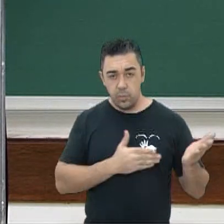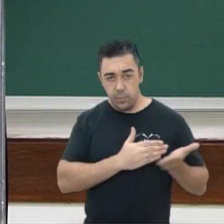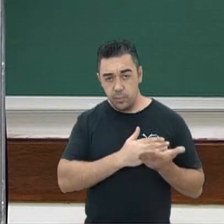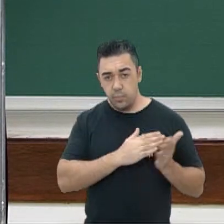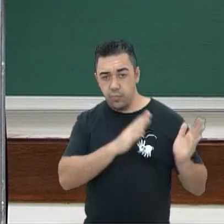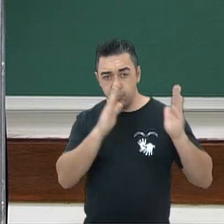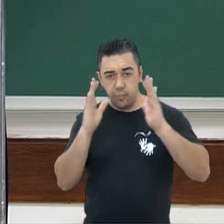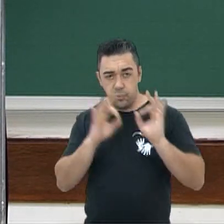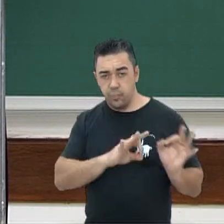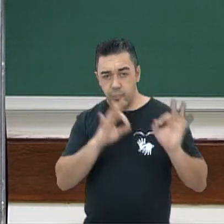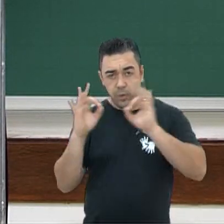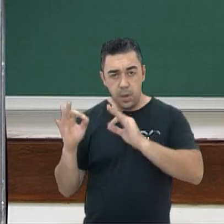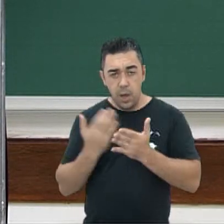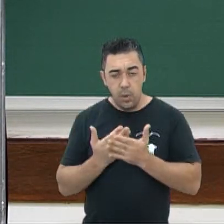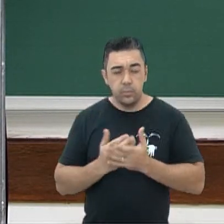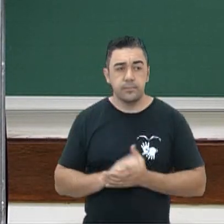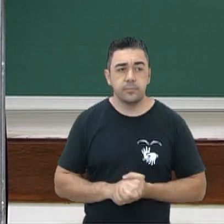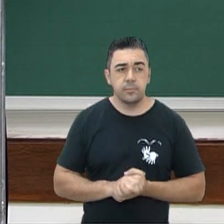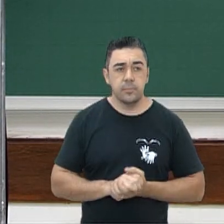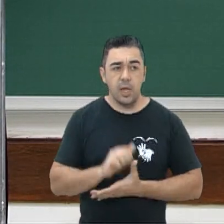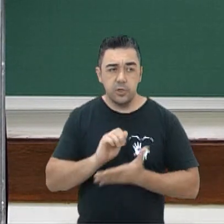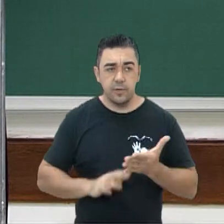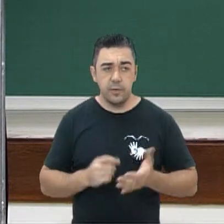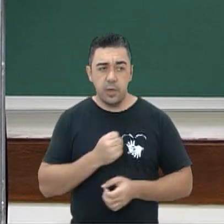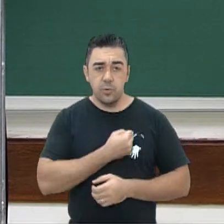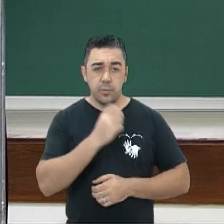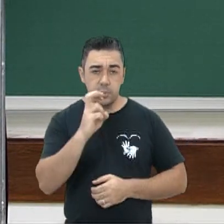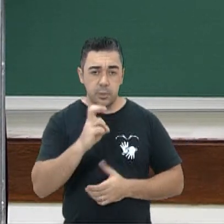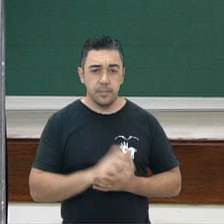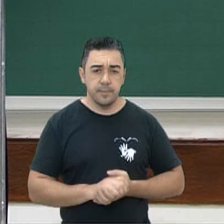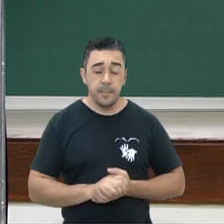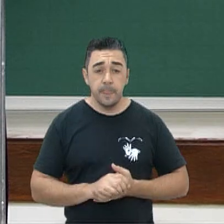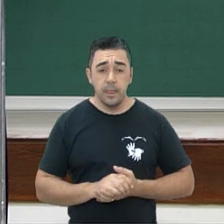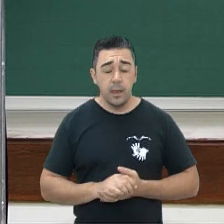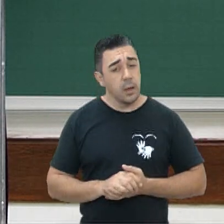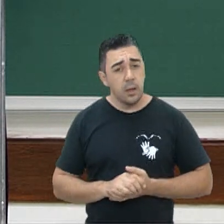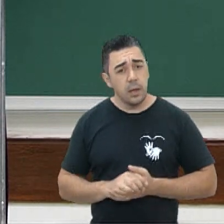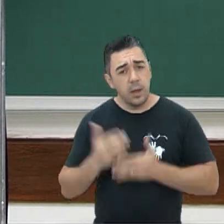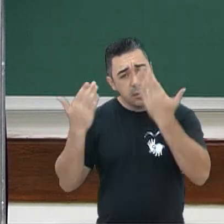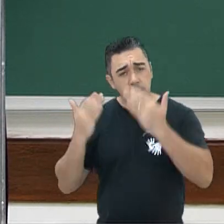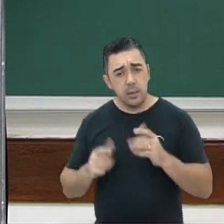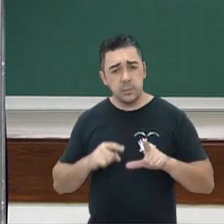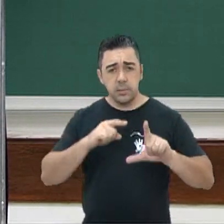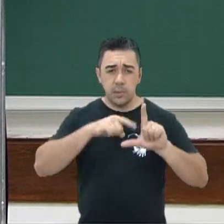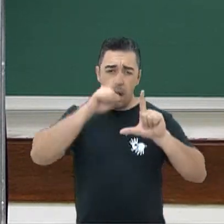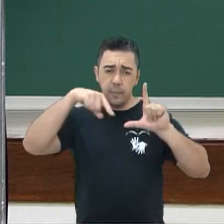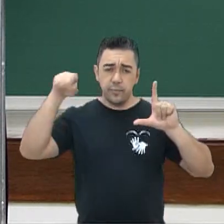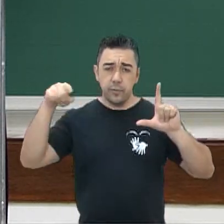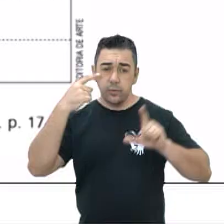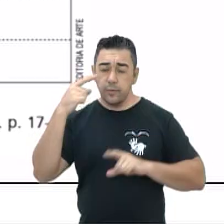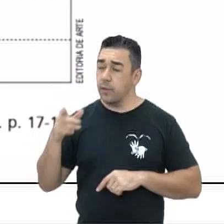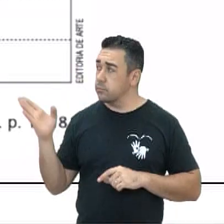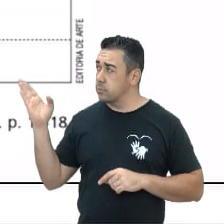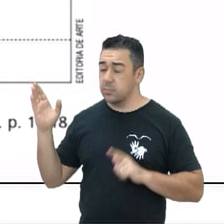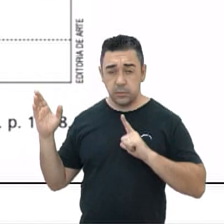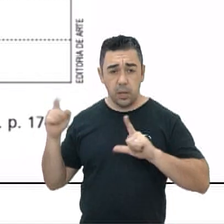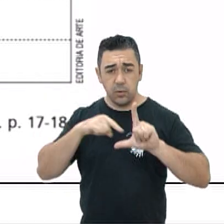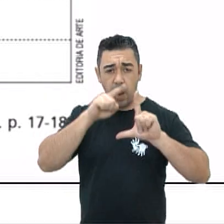aula. Então aqui é a atividade número 5, que é a análise de gráfico, né? Então vocês têm aqui um